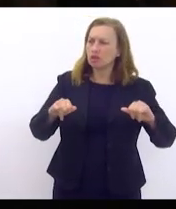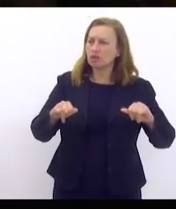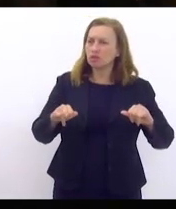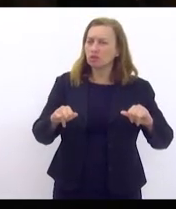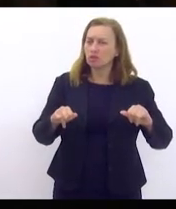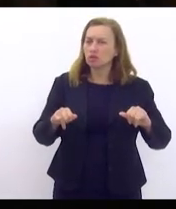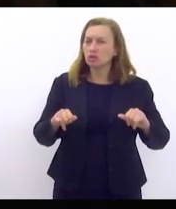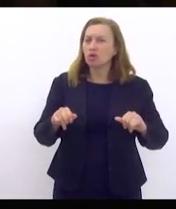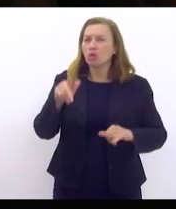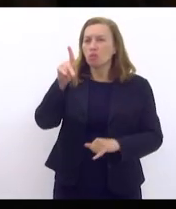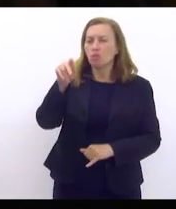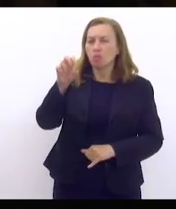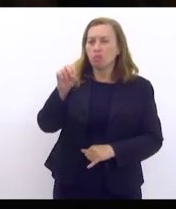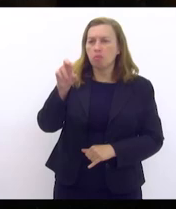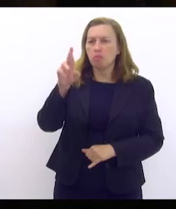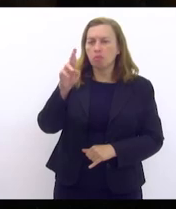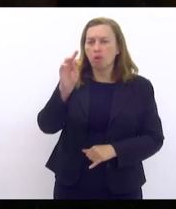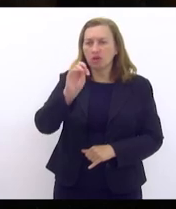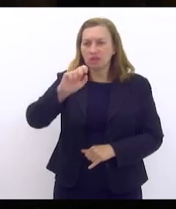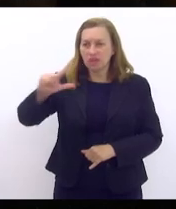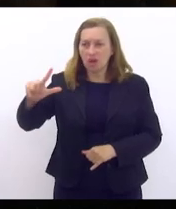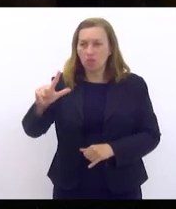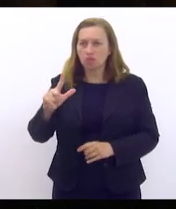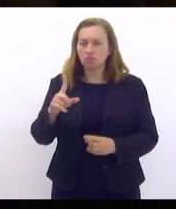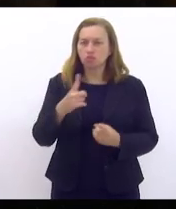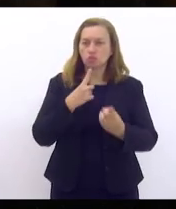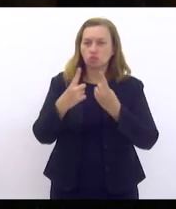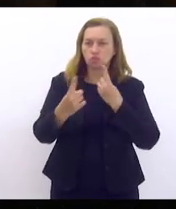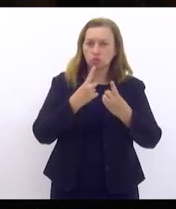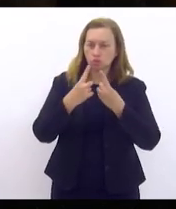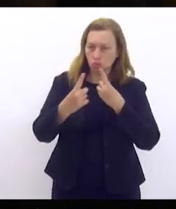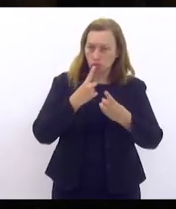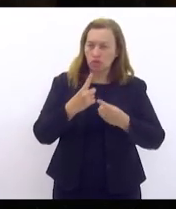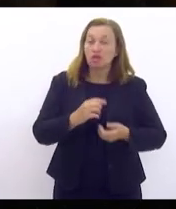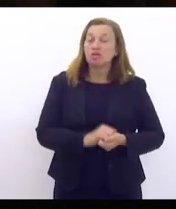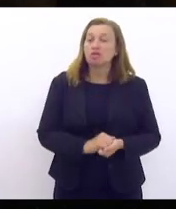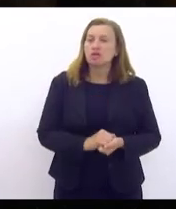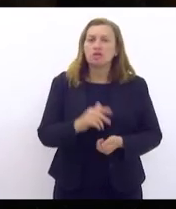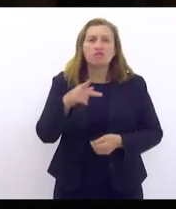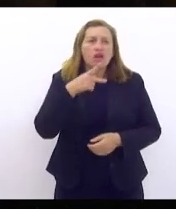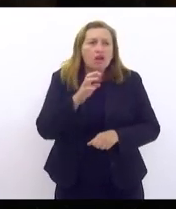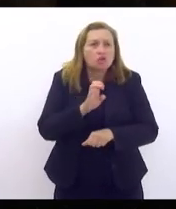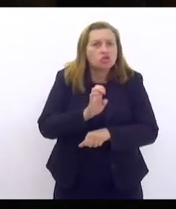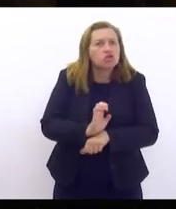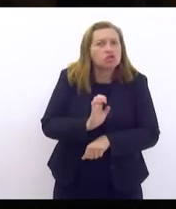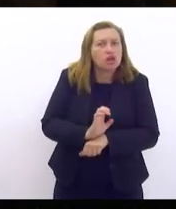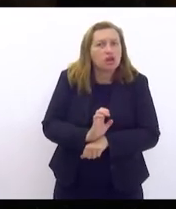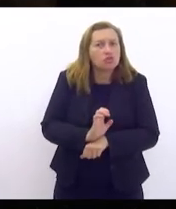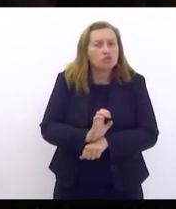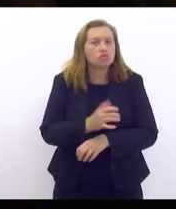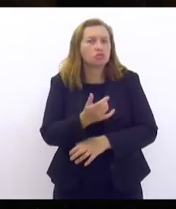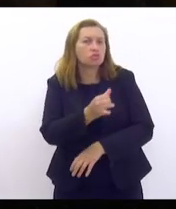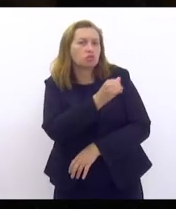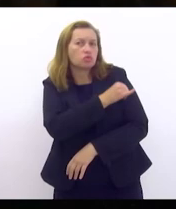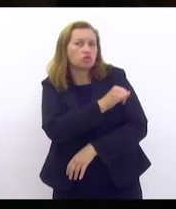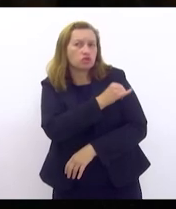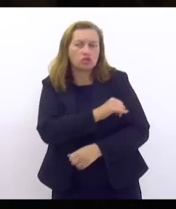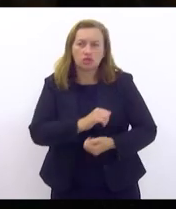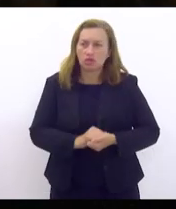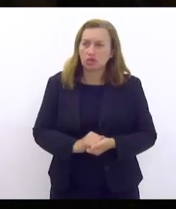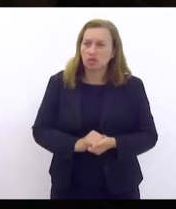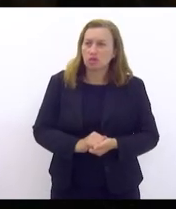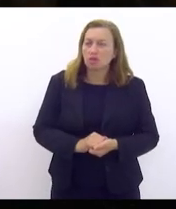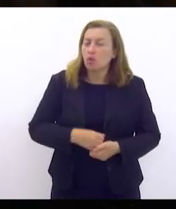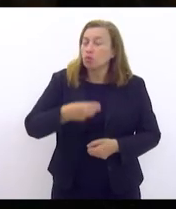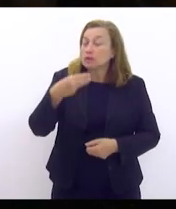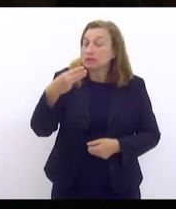portão portal de trânsito que dizia que o Estado do Rio de Janeiro é